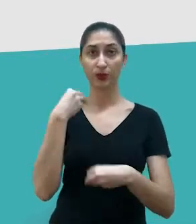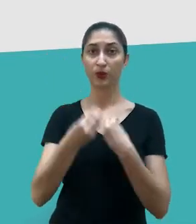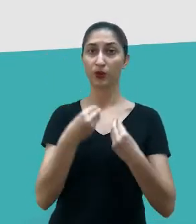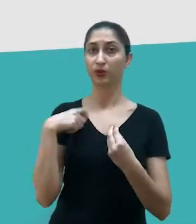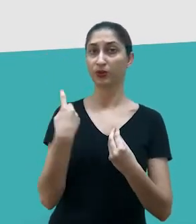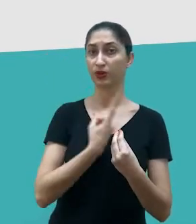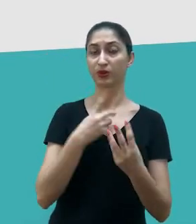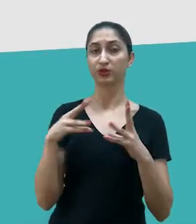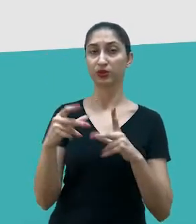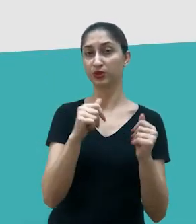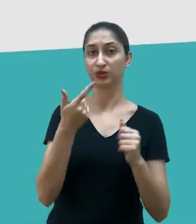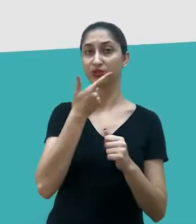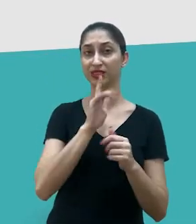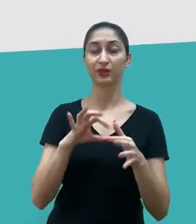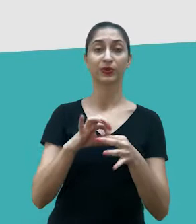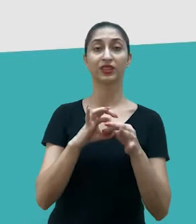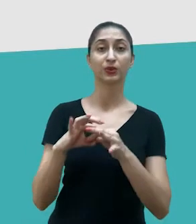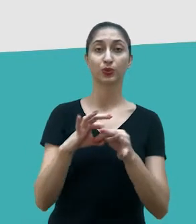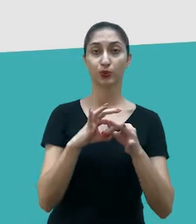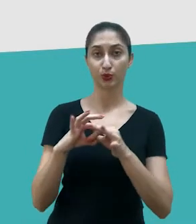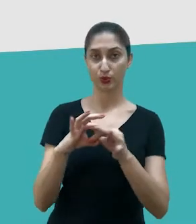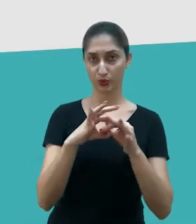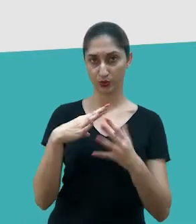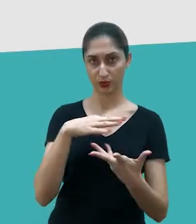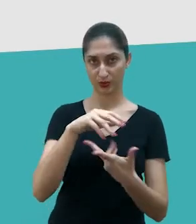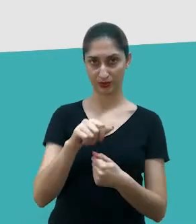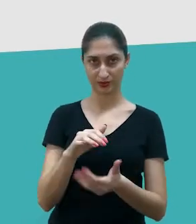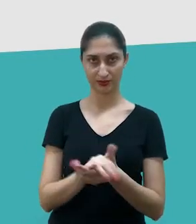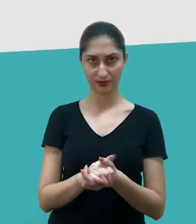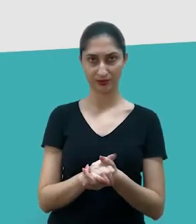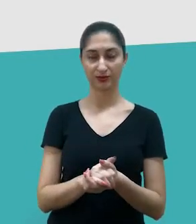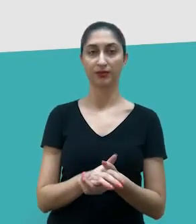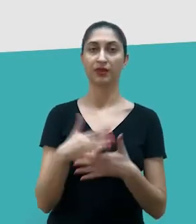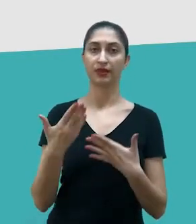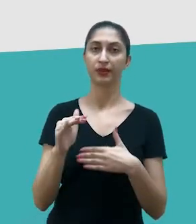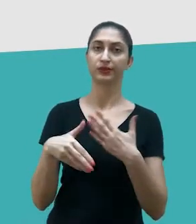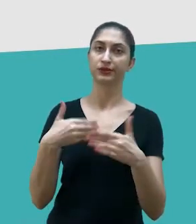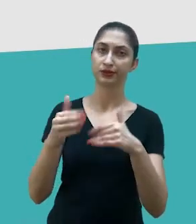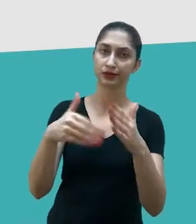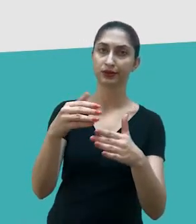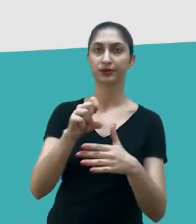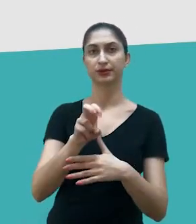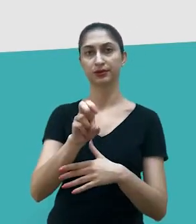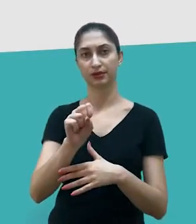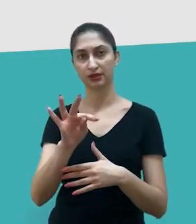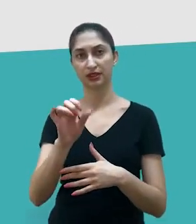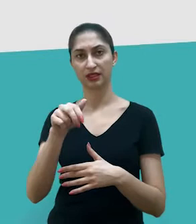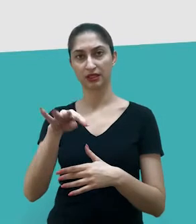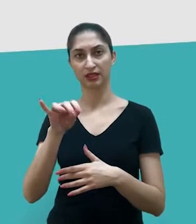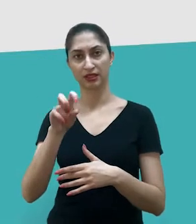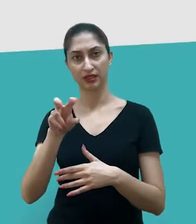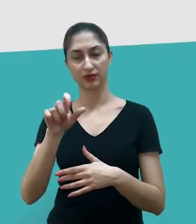nós estamos interligados com o planeta. Desenvolver-se sustentável, ou crescer,